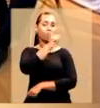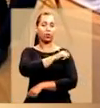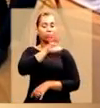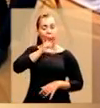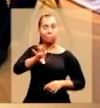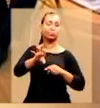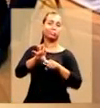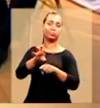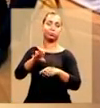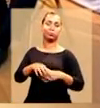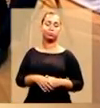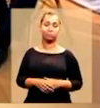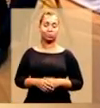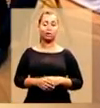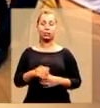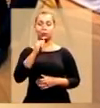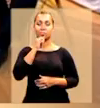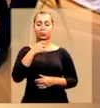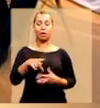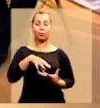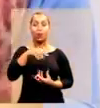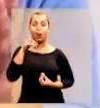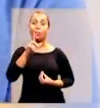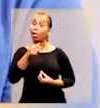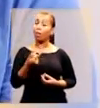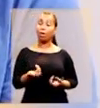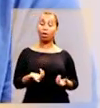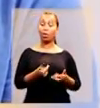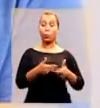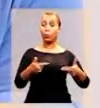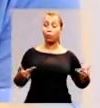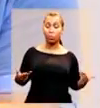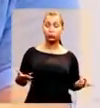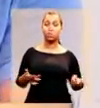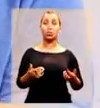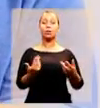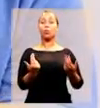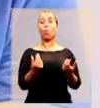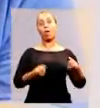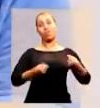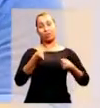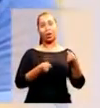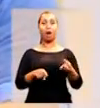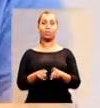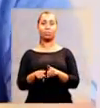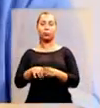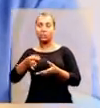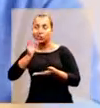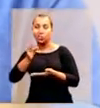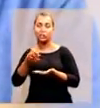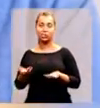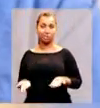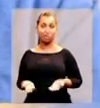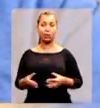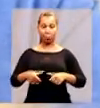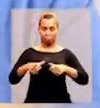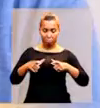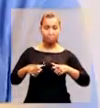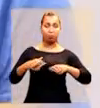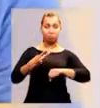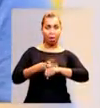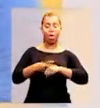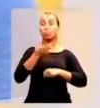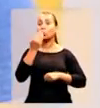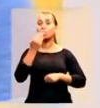fruição anímica, espiritual. É mercadoria. Como automóvel é mercadoria, como xícara é mercadoria, como prata